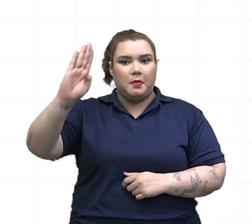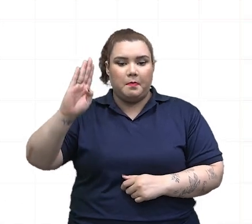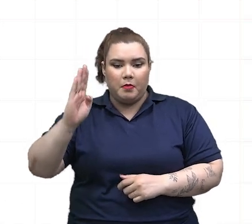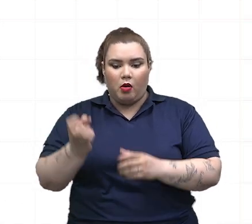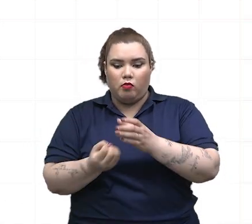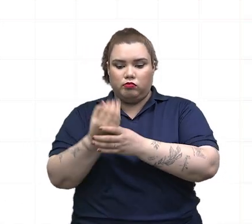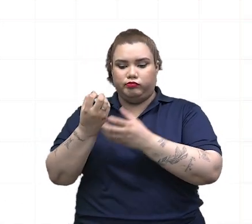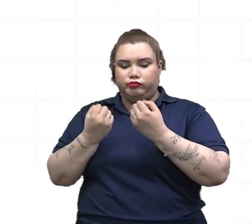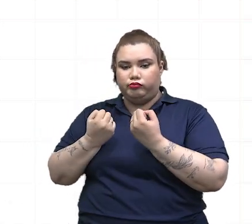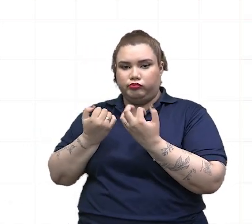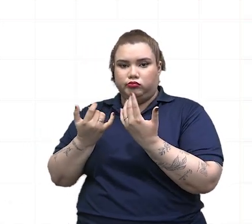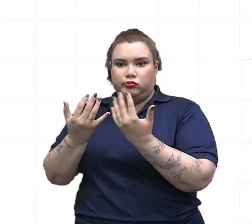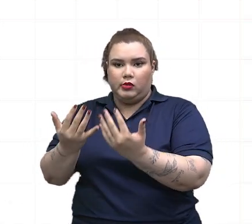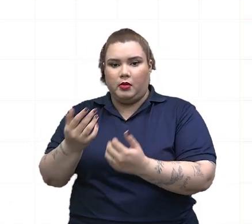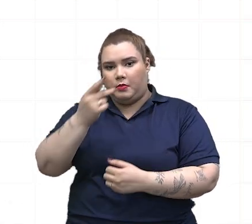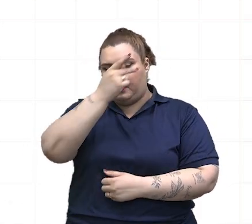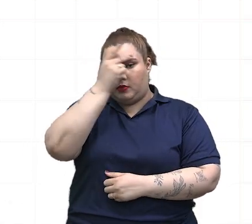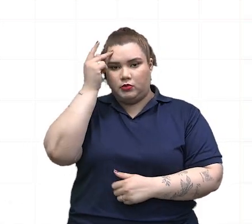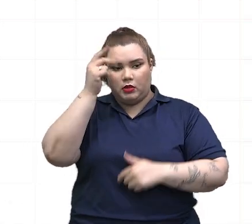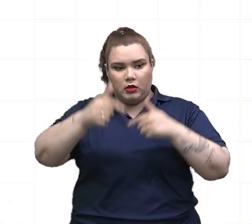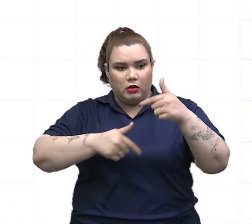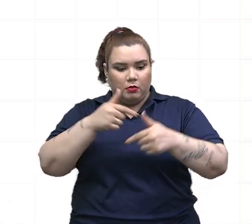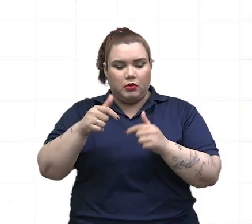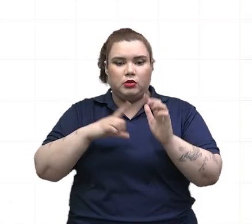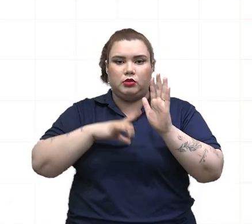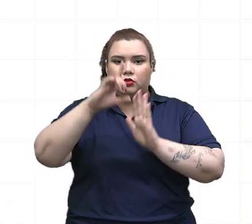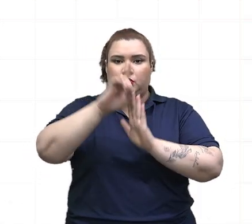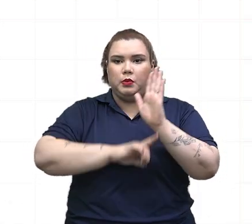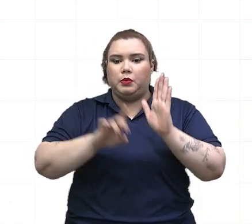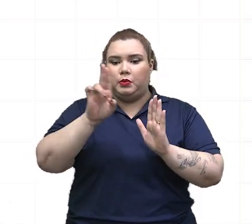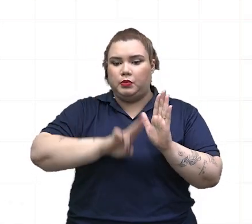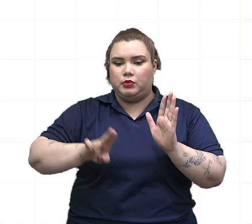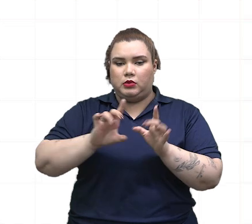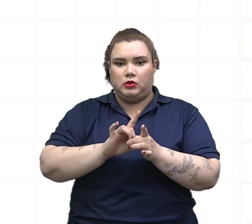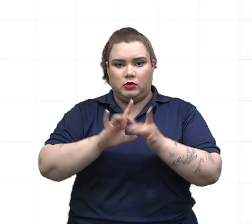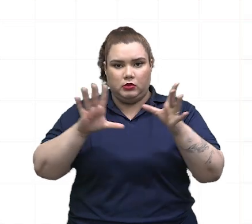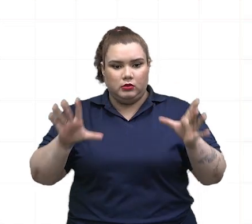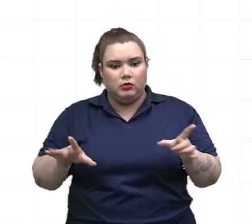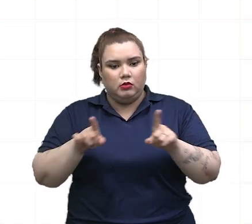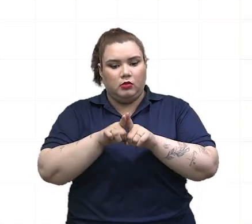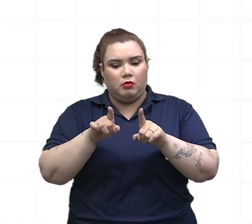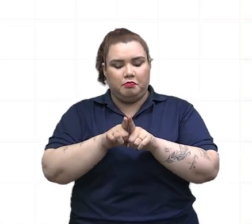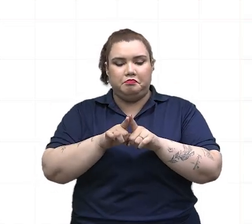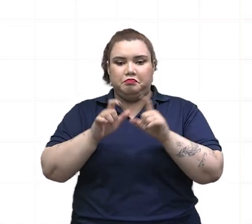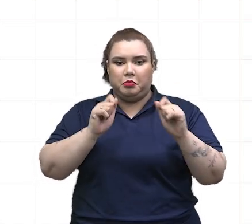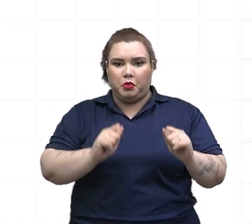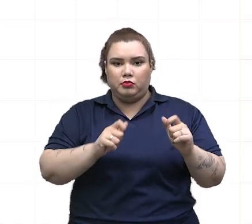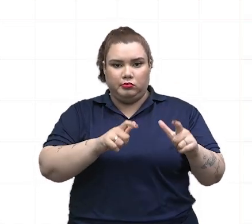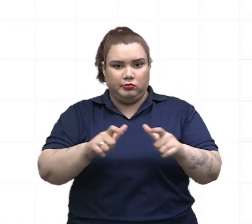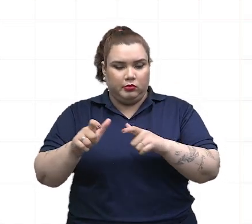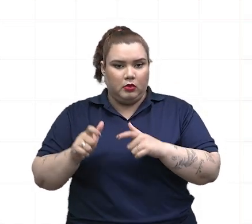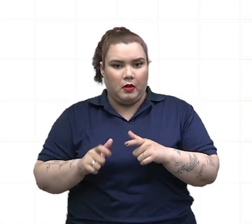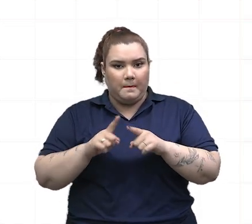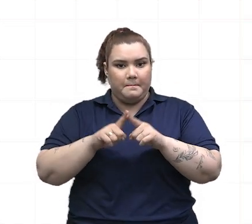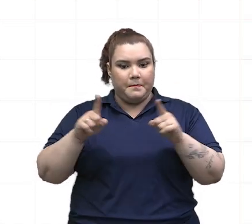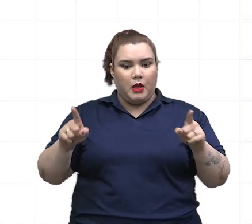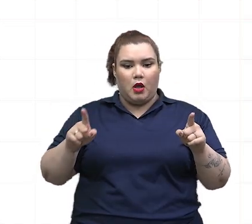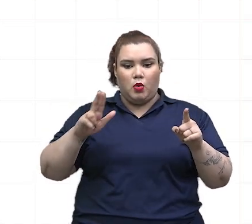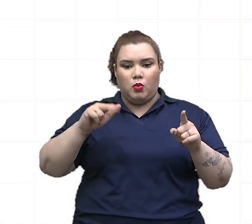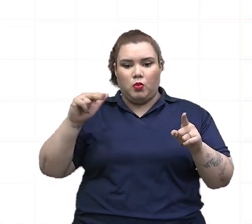os trabalhadores tinham o direito de usufruir dela e de ocupá-la, mas nunca a